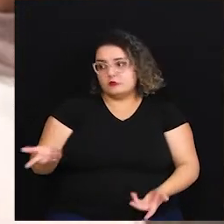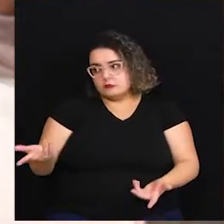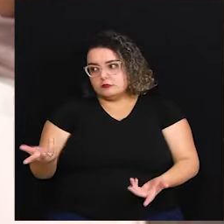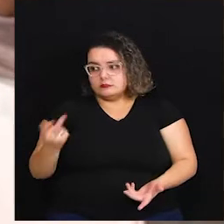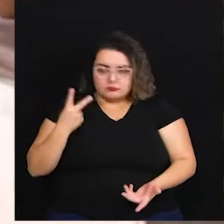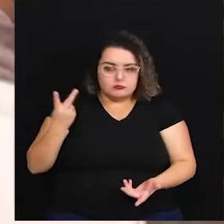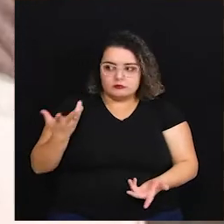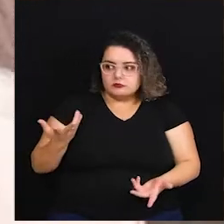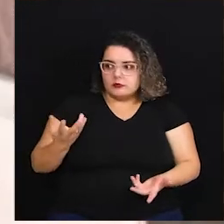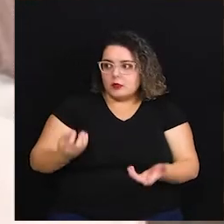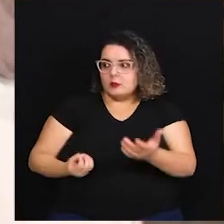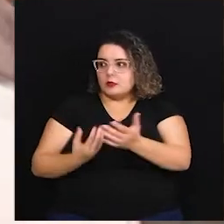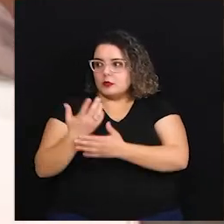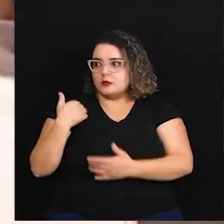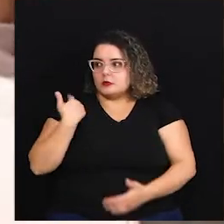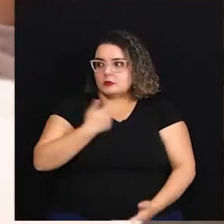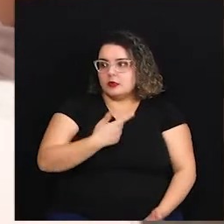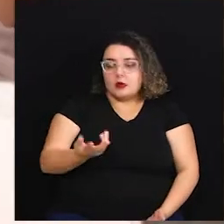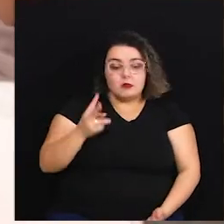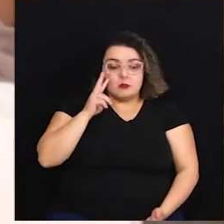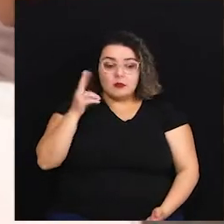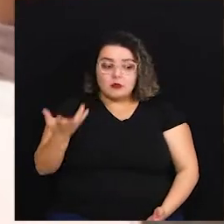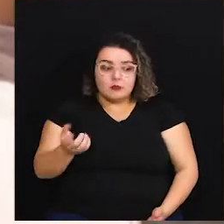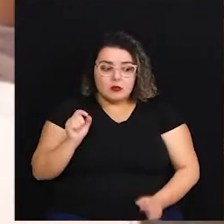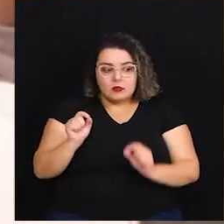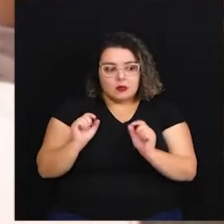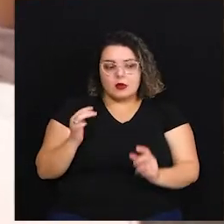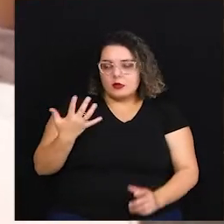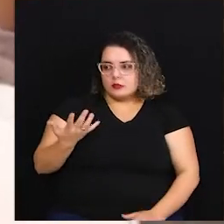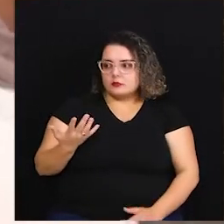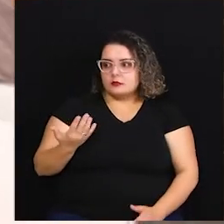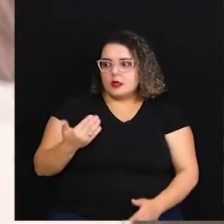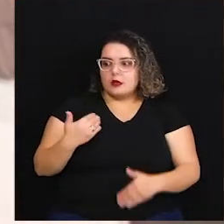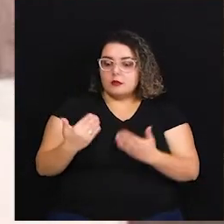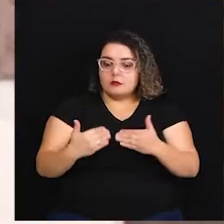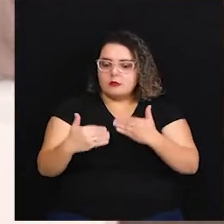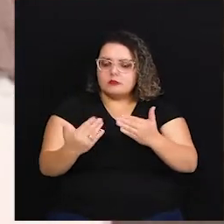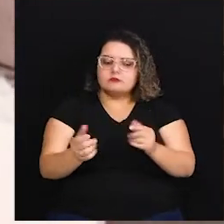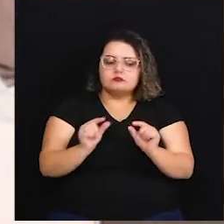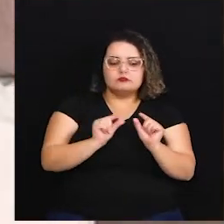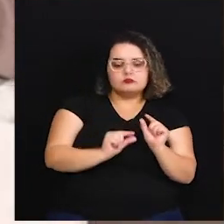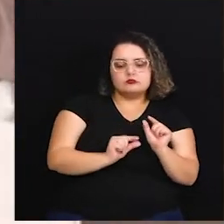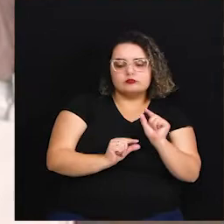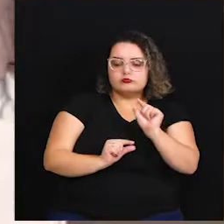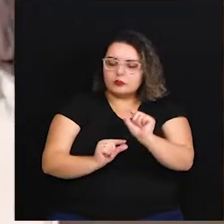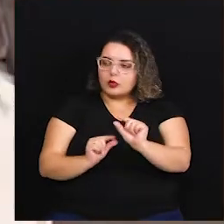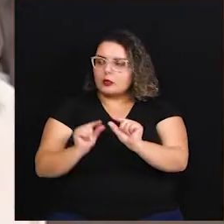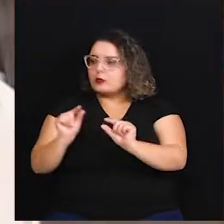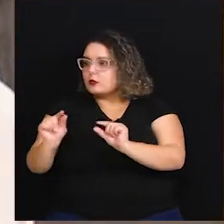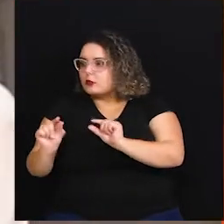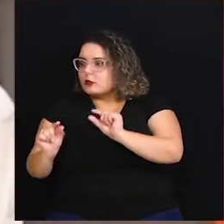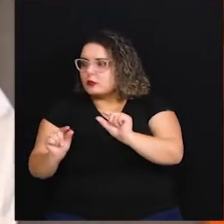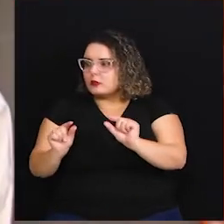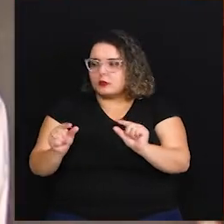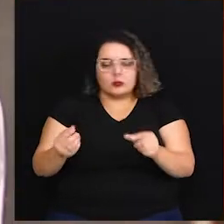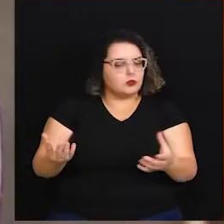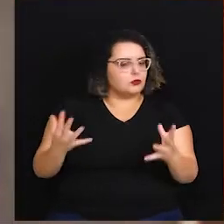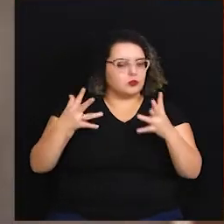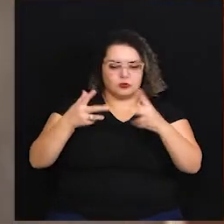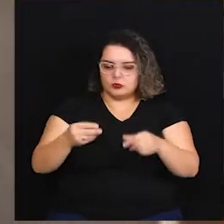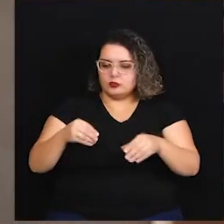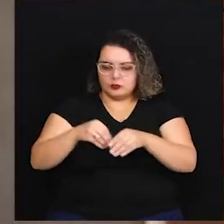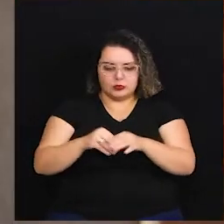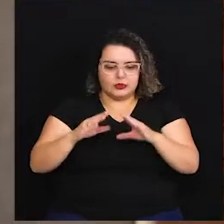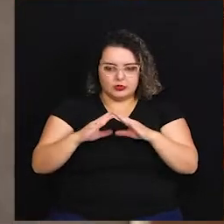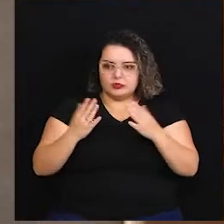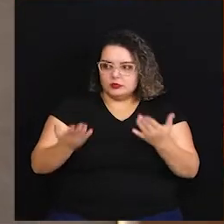pegou e a gente falou assim, vamos produzir pra gente, vamos ver o que leva a isso. E aí a gente começou a produzir um pouquinho aqui, uma ali, uma lá, tudo